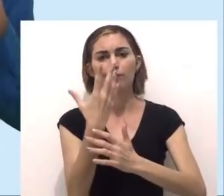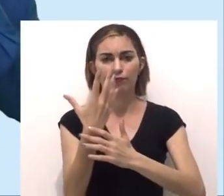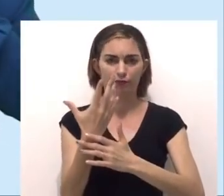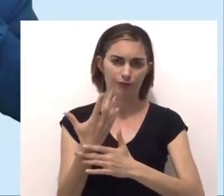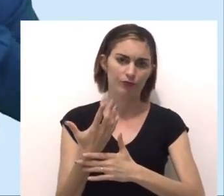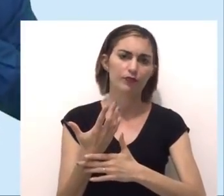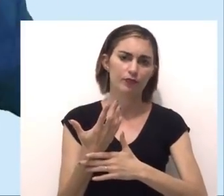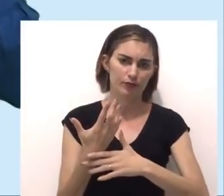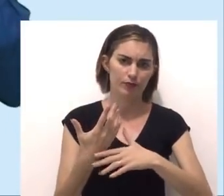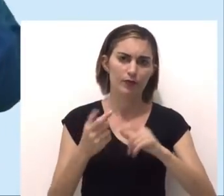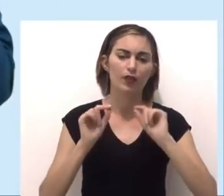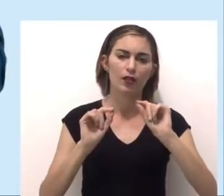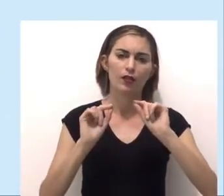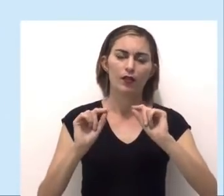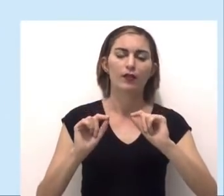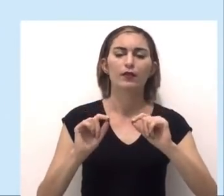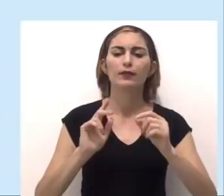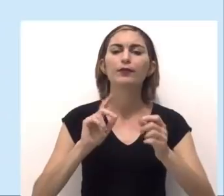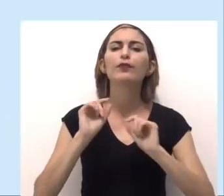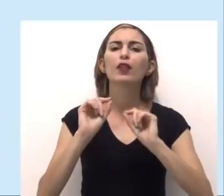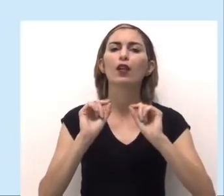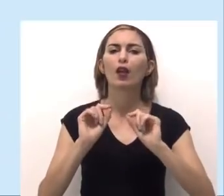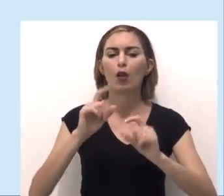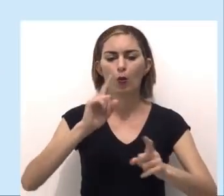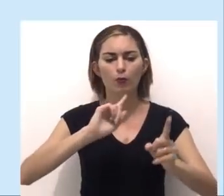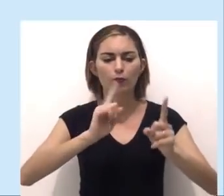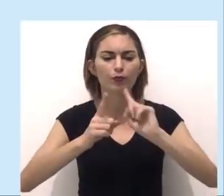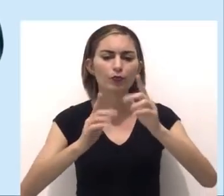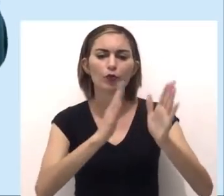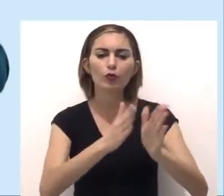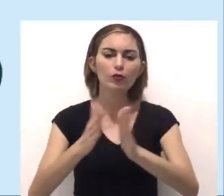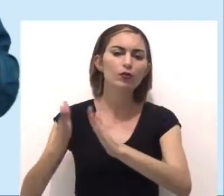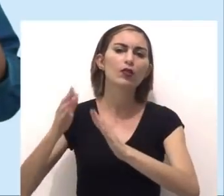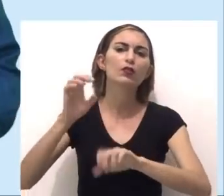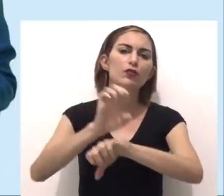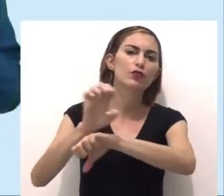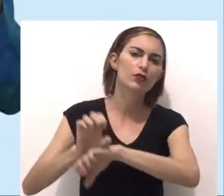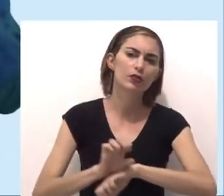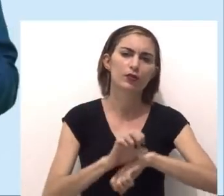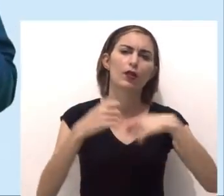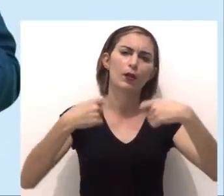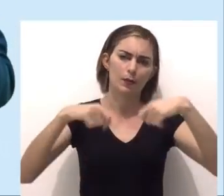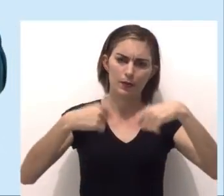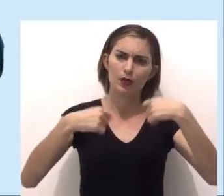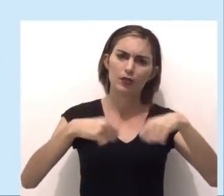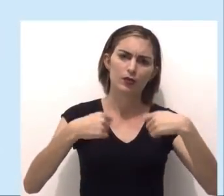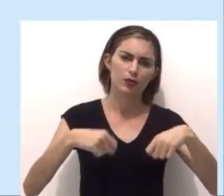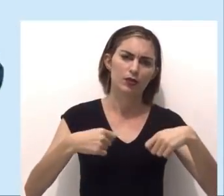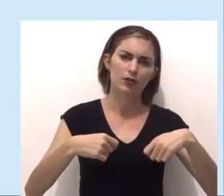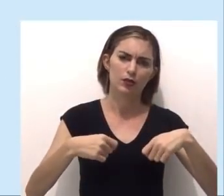Estado. Então, quem iria, na realidade, colocar ordem nesse Estado? Teria que ser uma